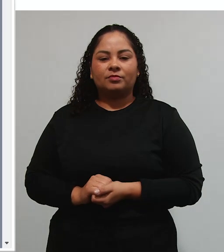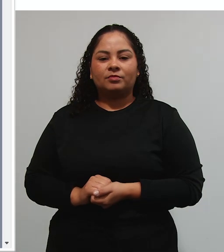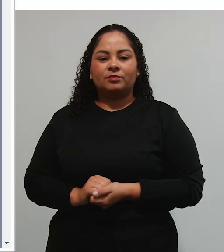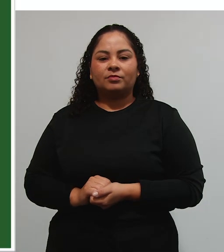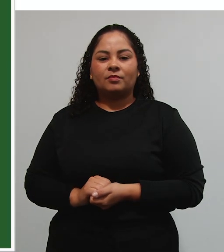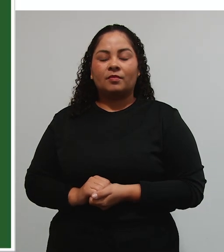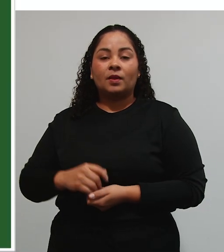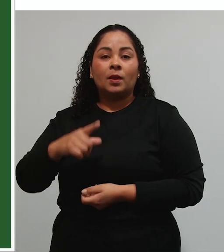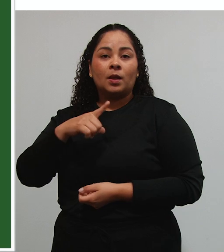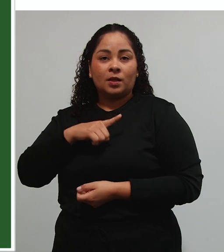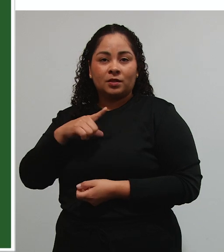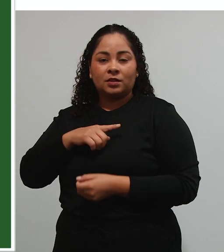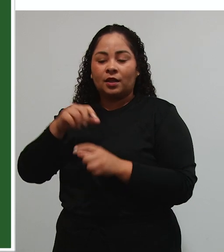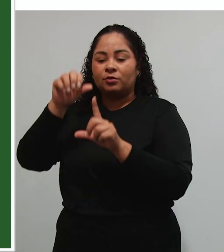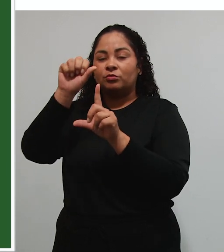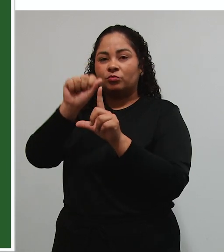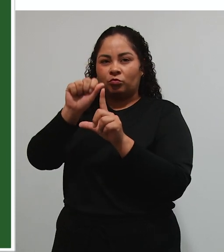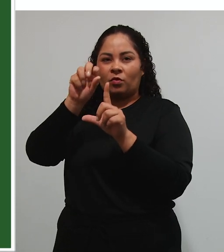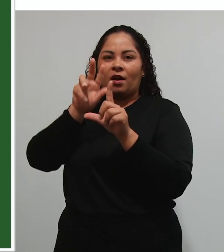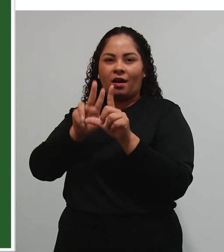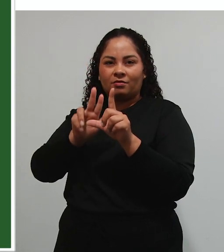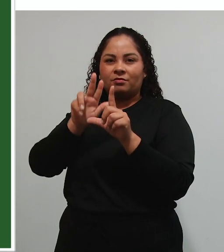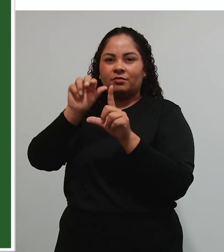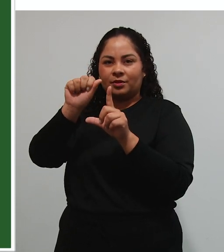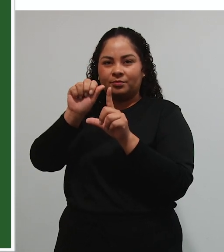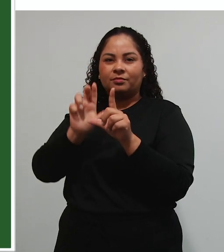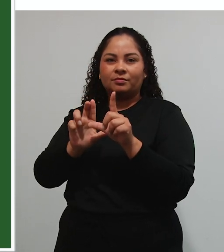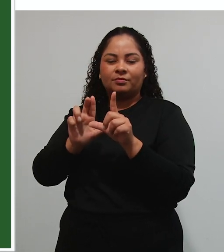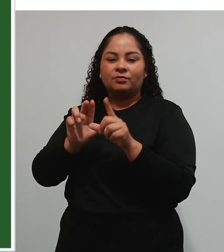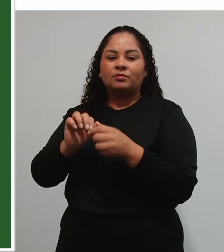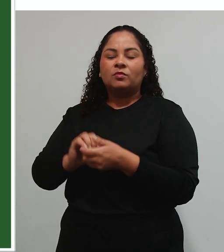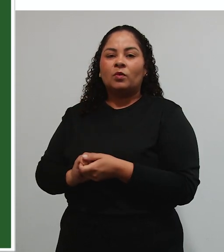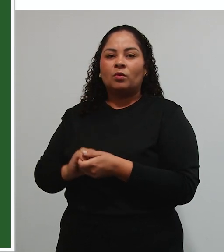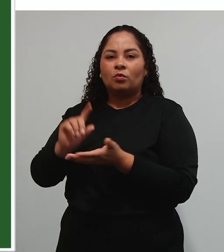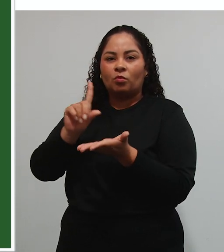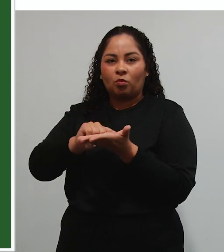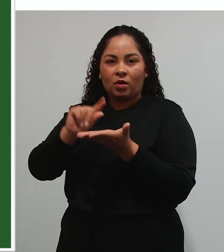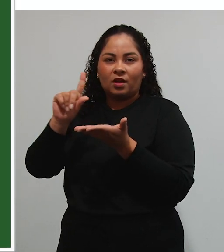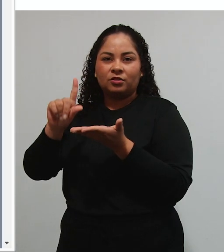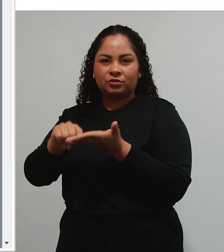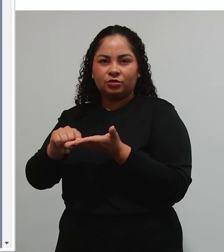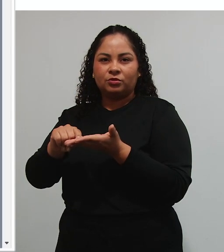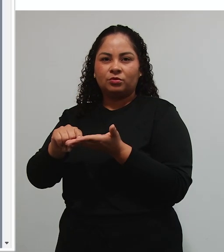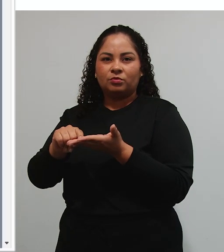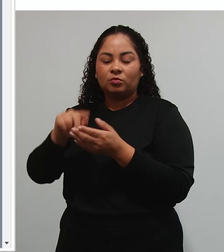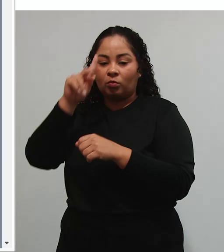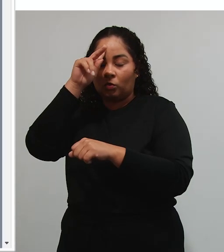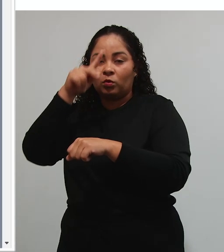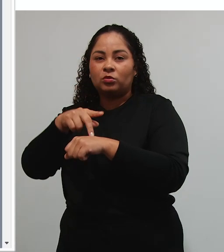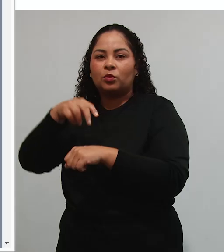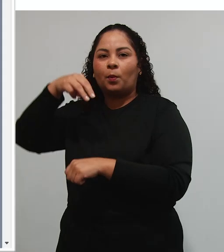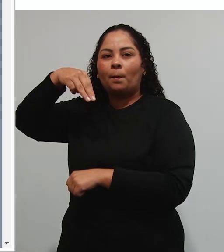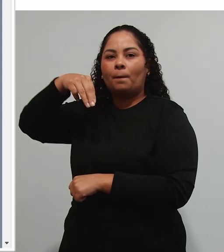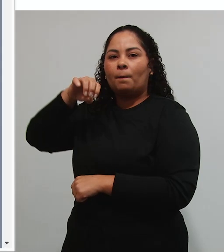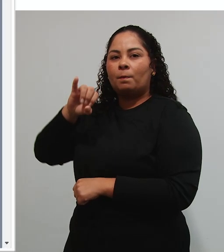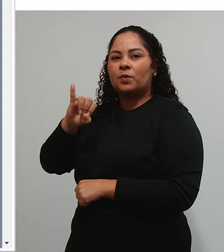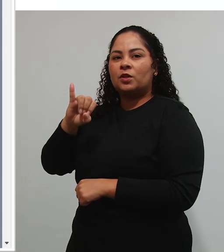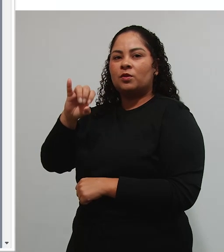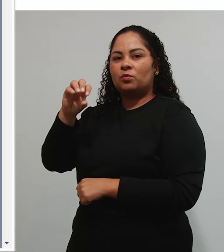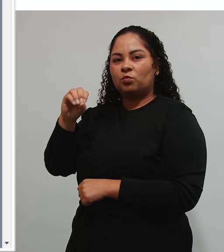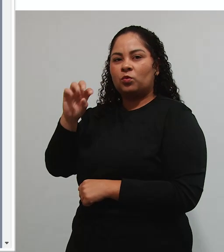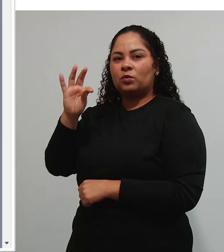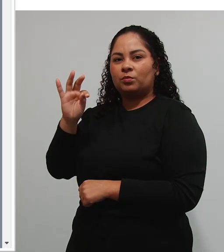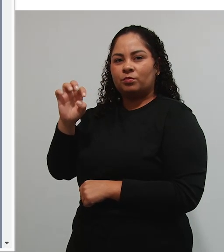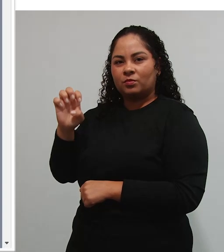outros. Então, aqui vocês têm disponível aí no ambiente virtual o artigo do Miotelo, né, que aí a gente vai abrir